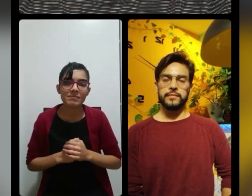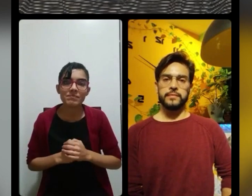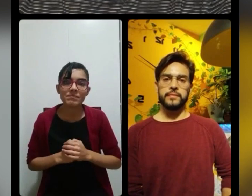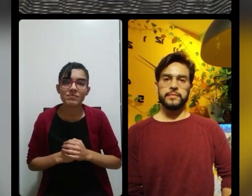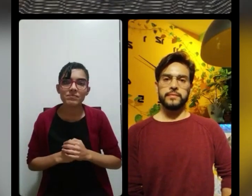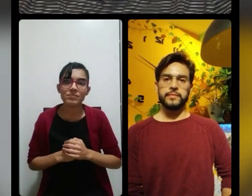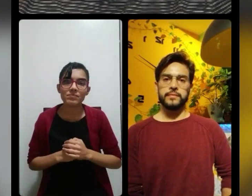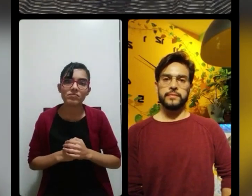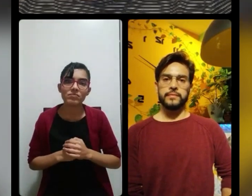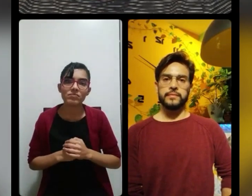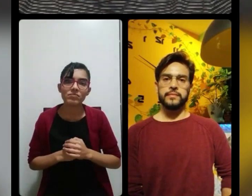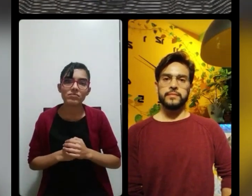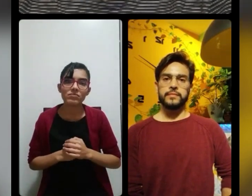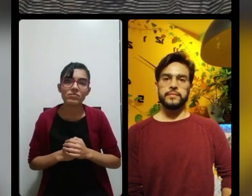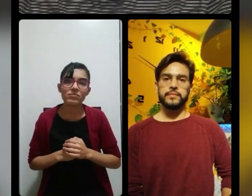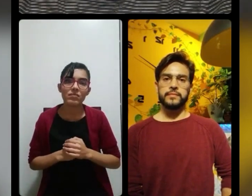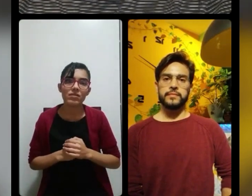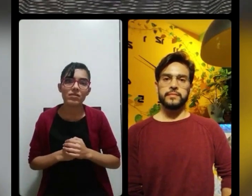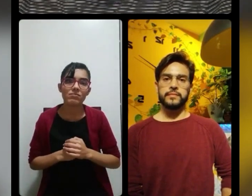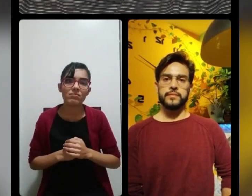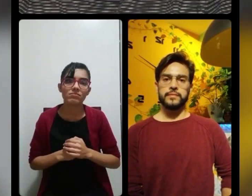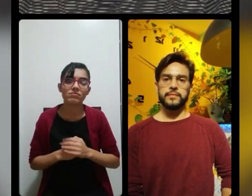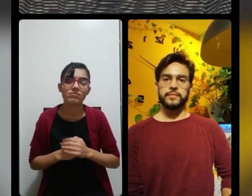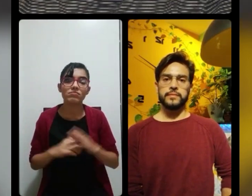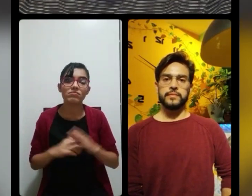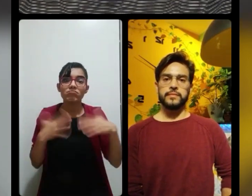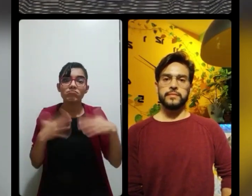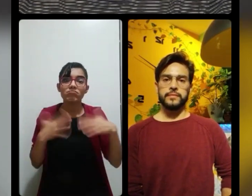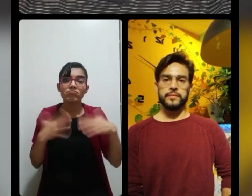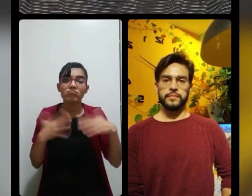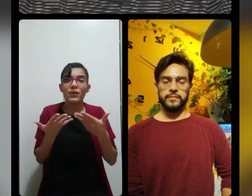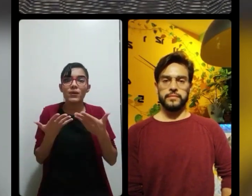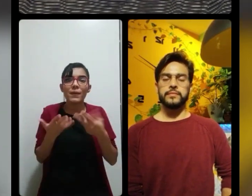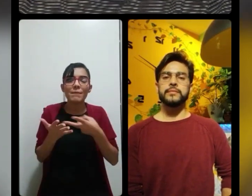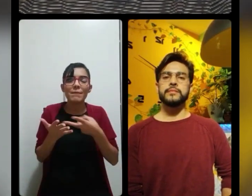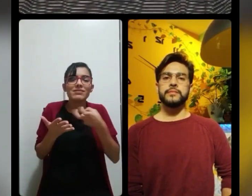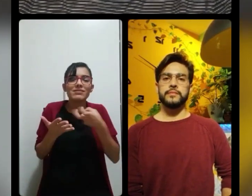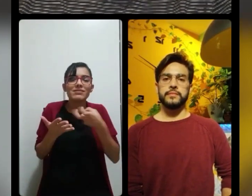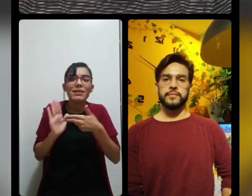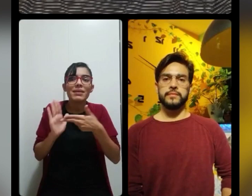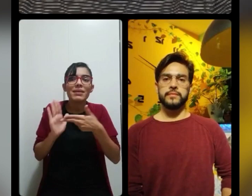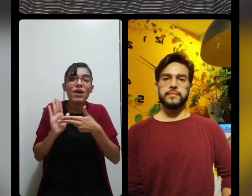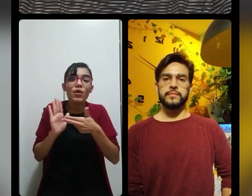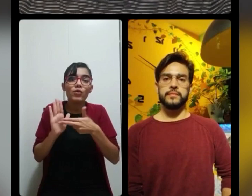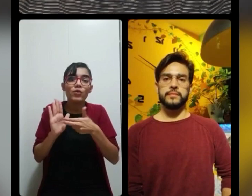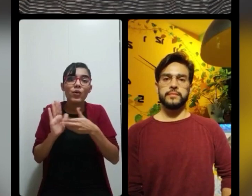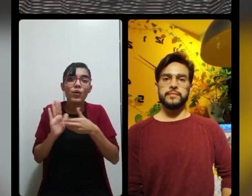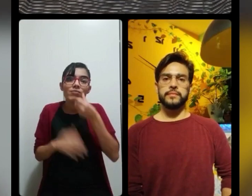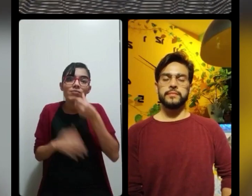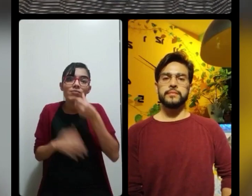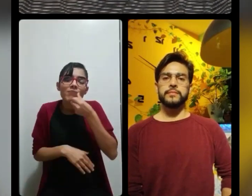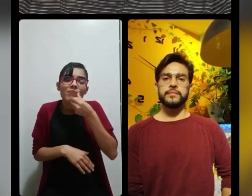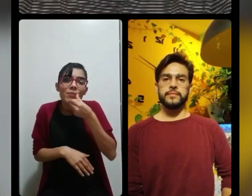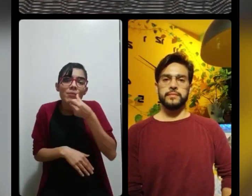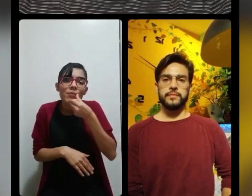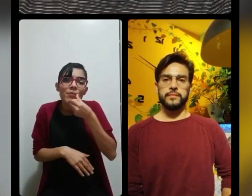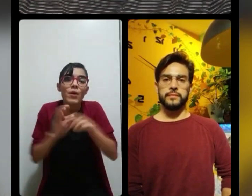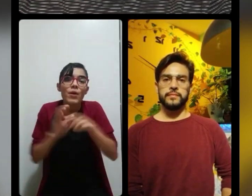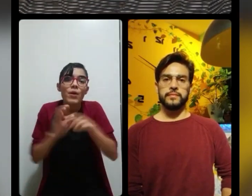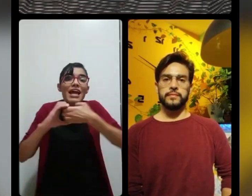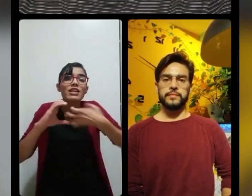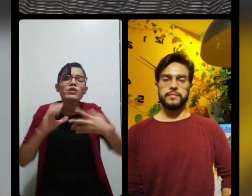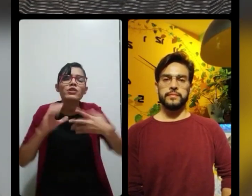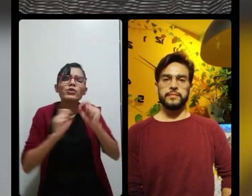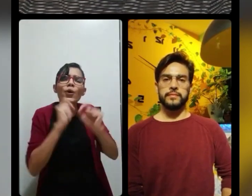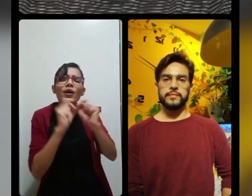criando um método mais fácil de tocar o projeto do livro, porque ele não teoriza, na verdade. Ele nem chega a teorizar